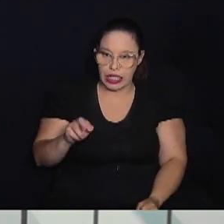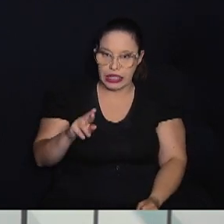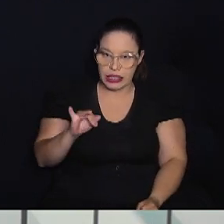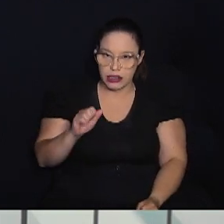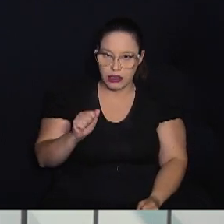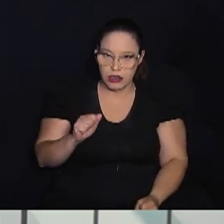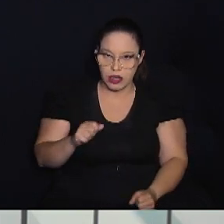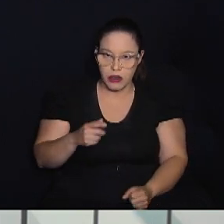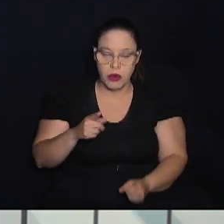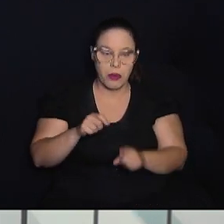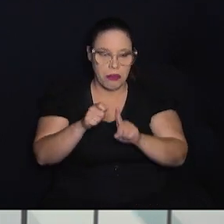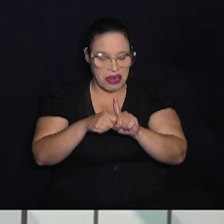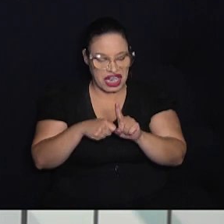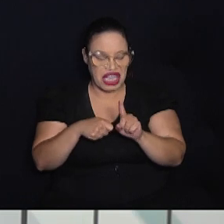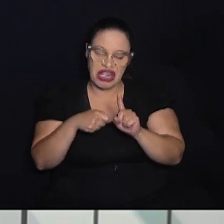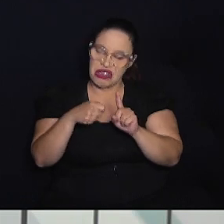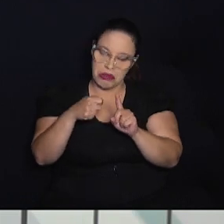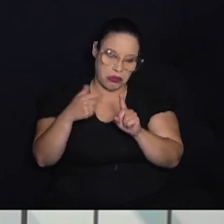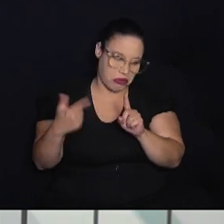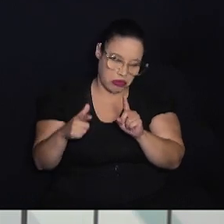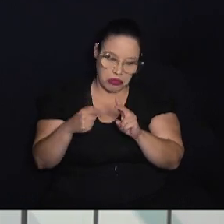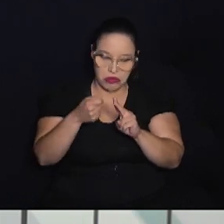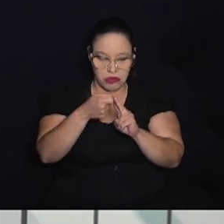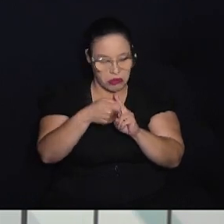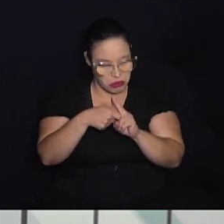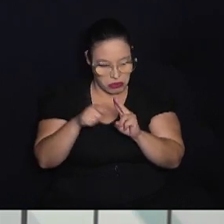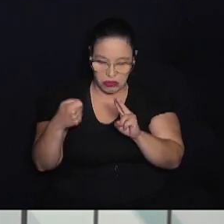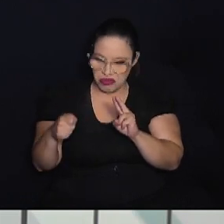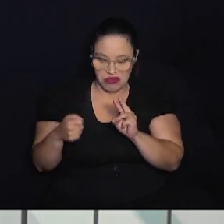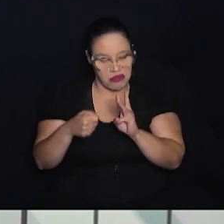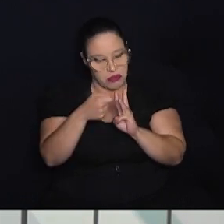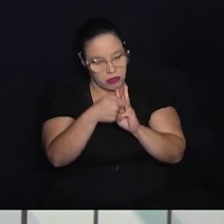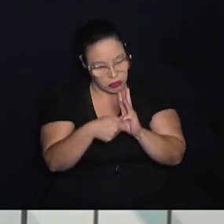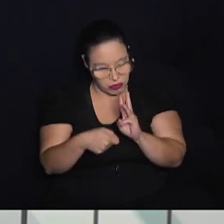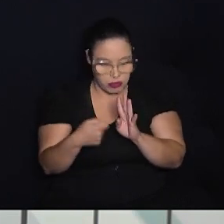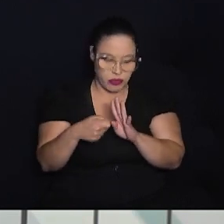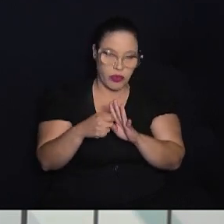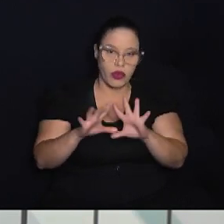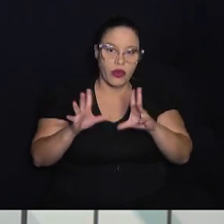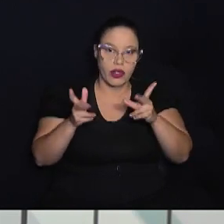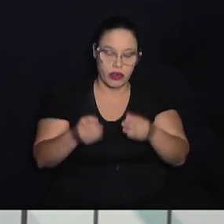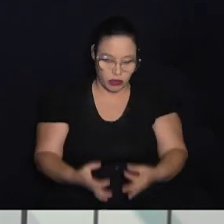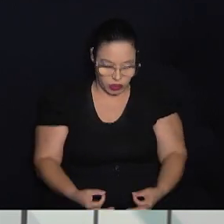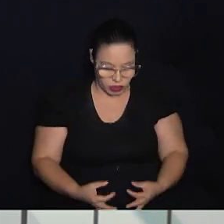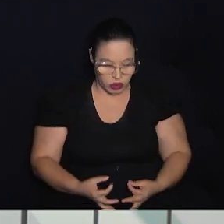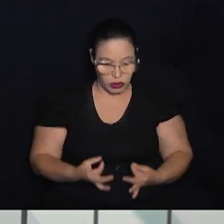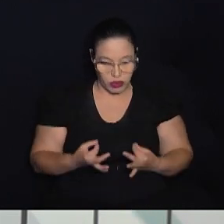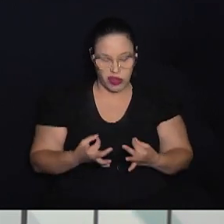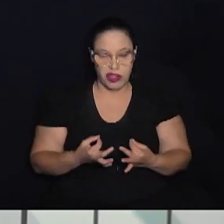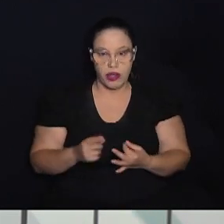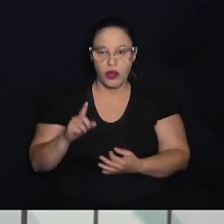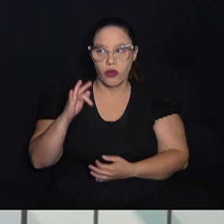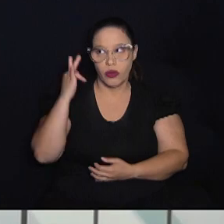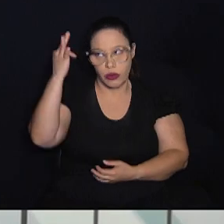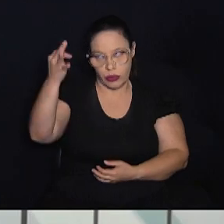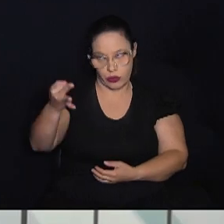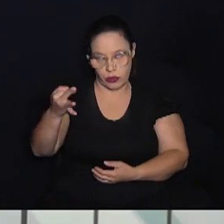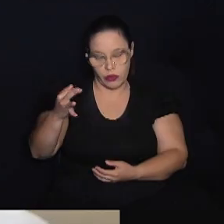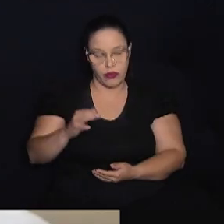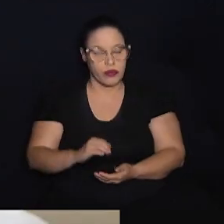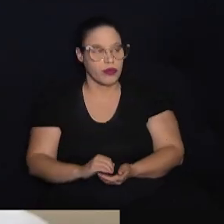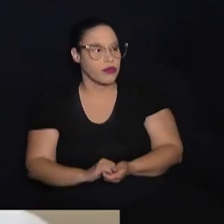mês sim, um mês não, se elas podem ocasionar, né, ou gerar esse câncer de bexiga futuramente.